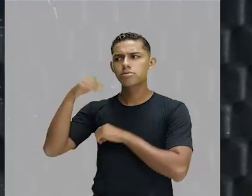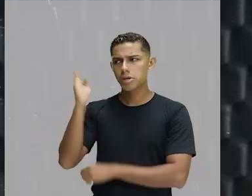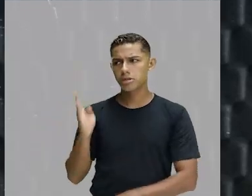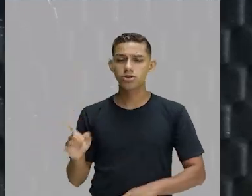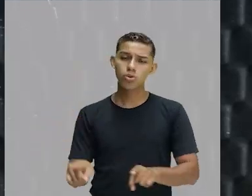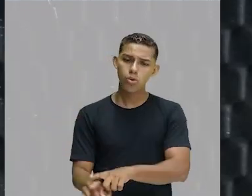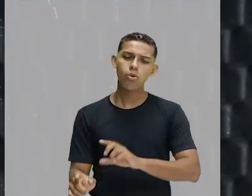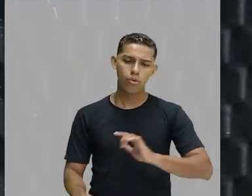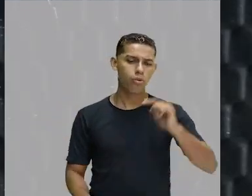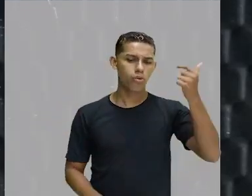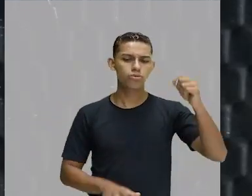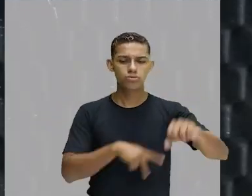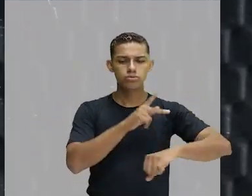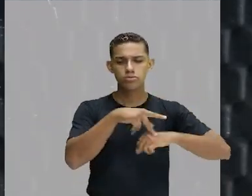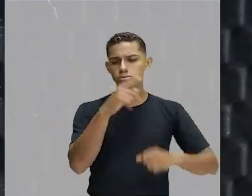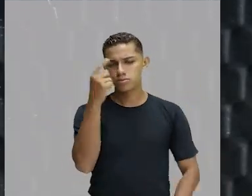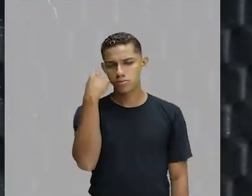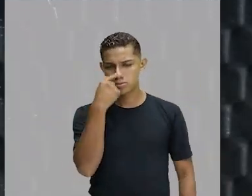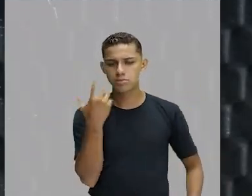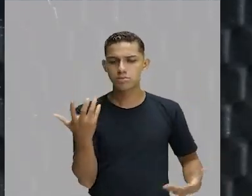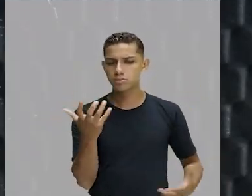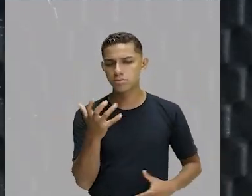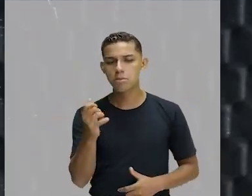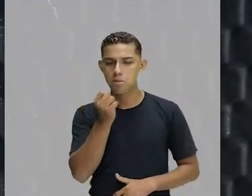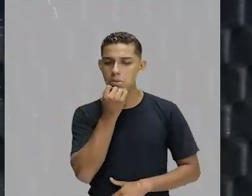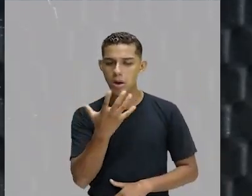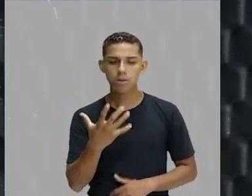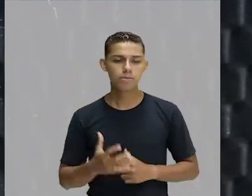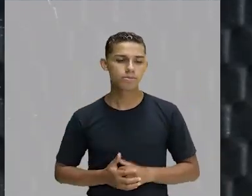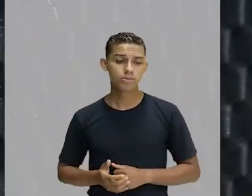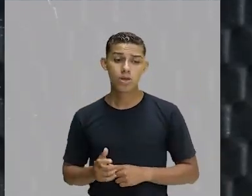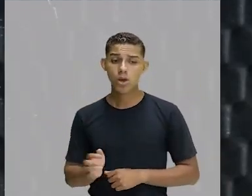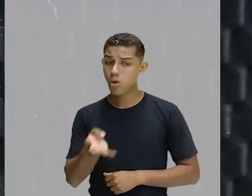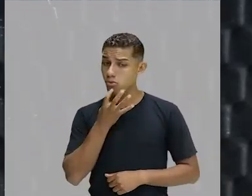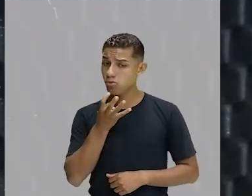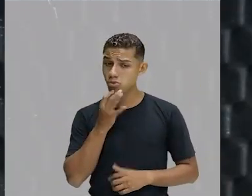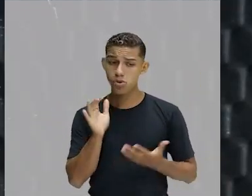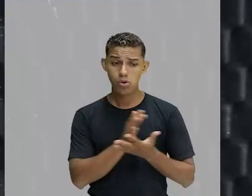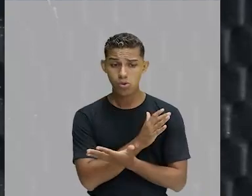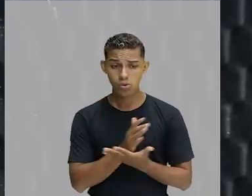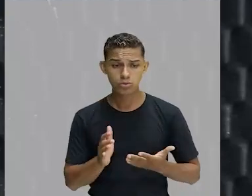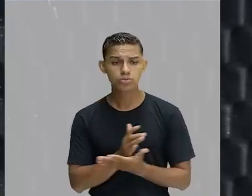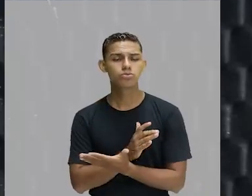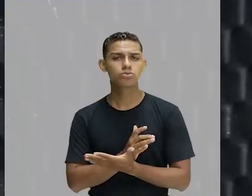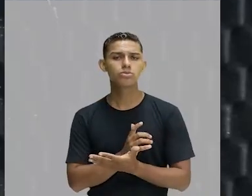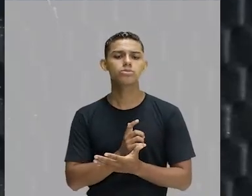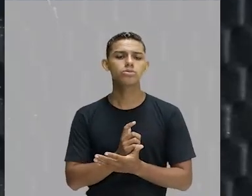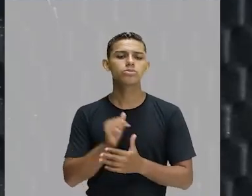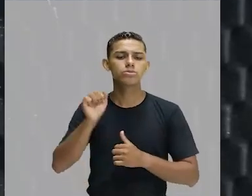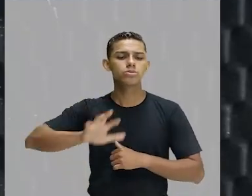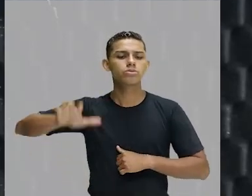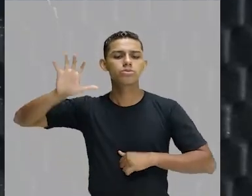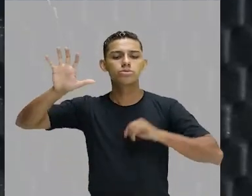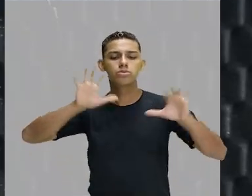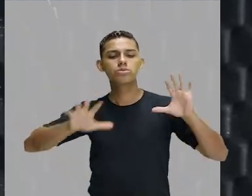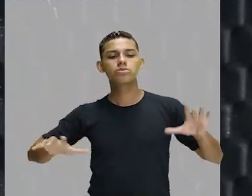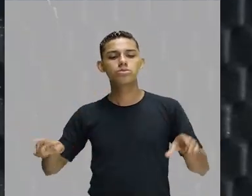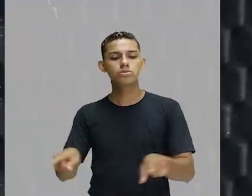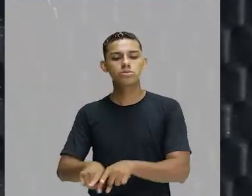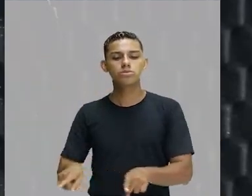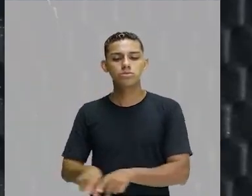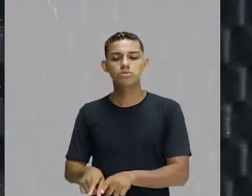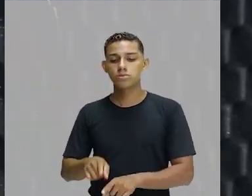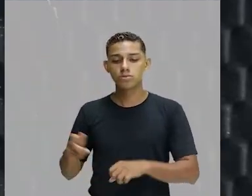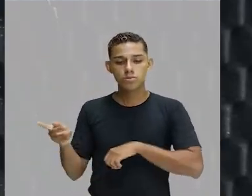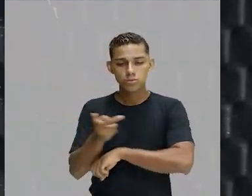interessante. Vamos aqui conhecer algumas regiões da Espanha onde o agroturismo está sendo